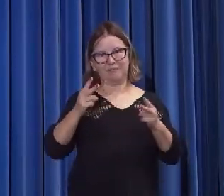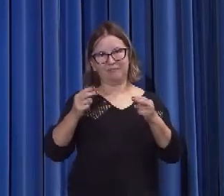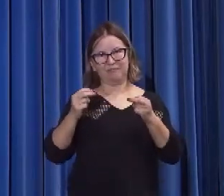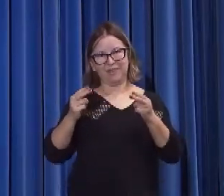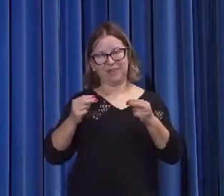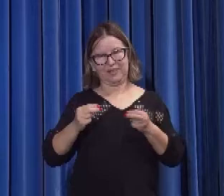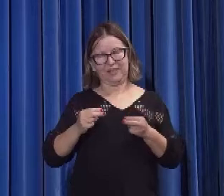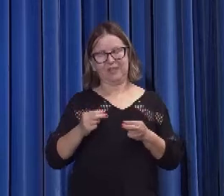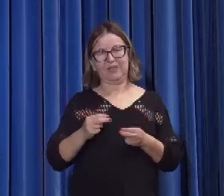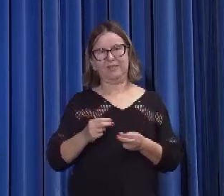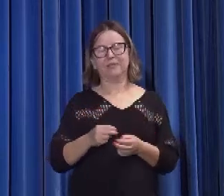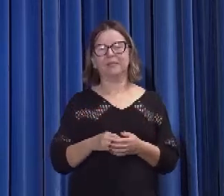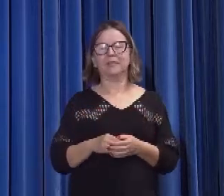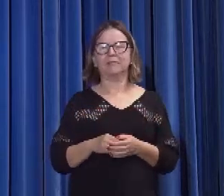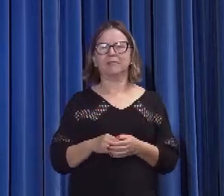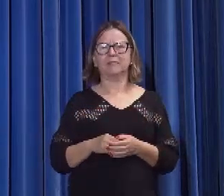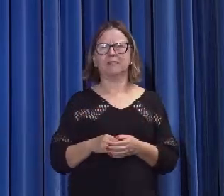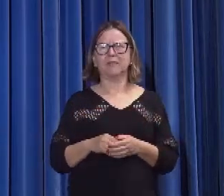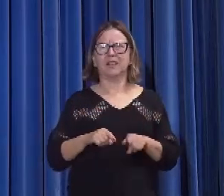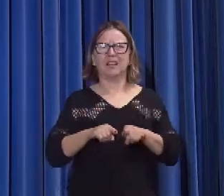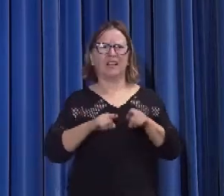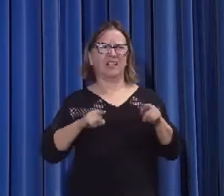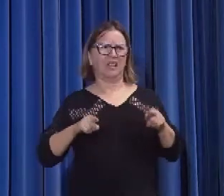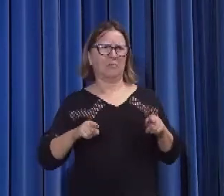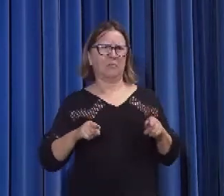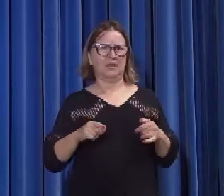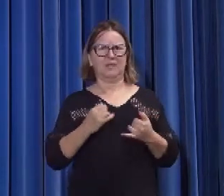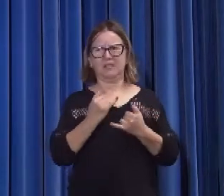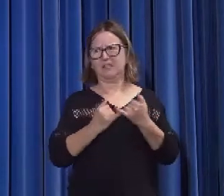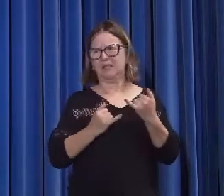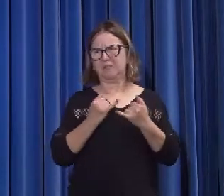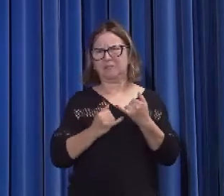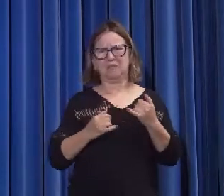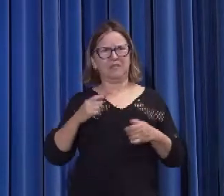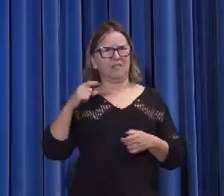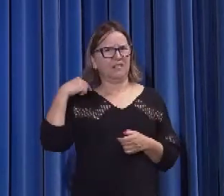Fernando, mas isso não tem lógica. Isso é loucura.